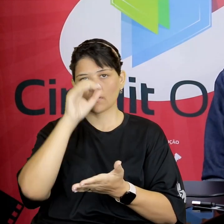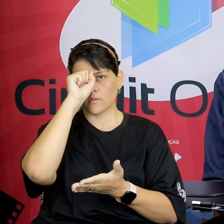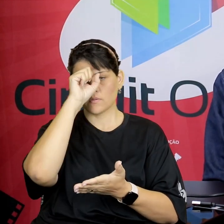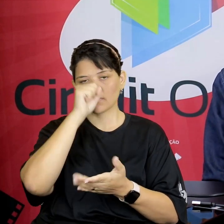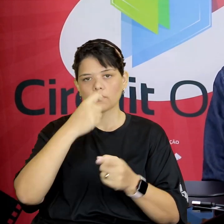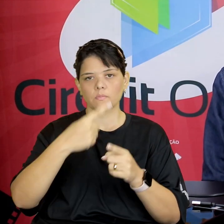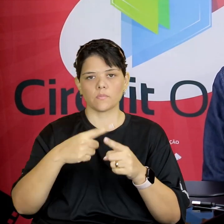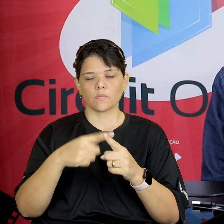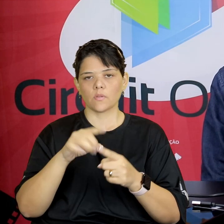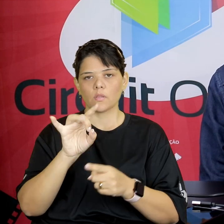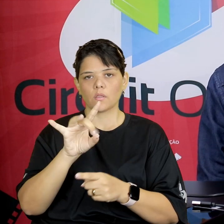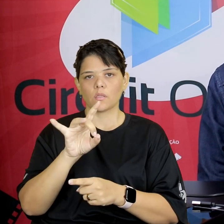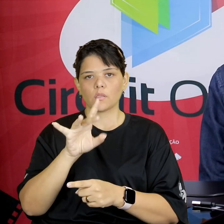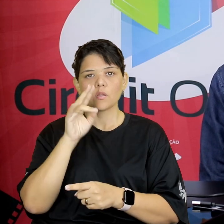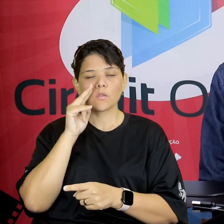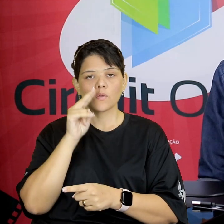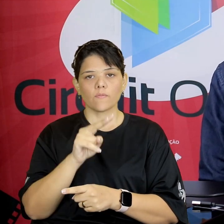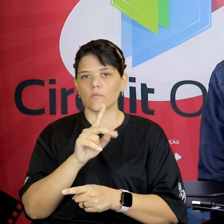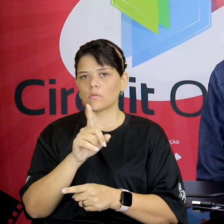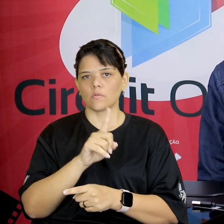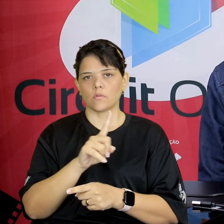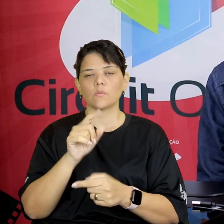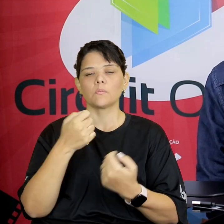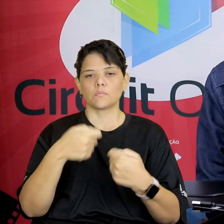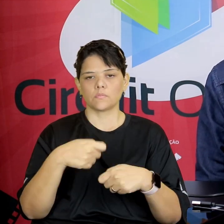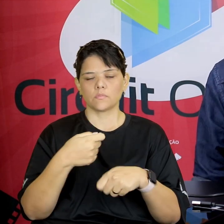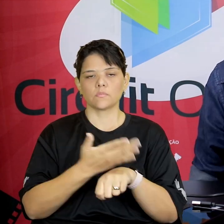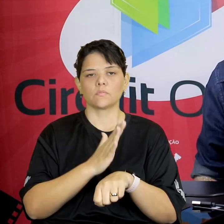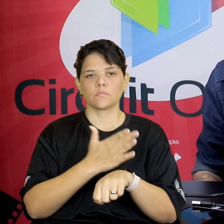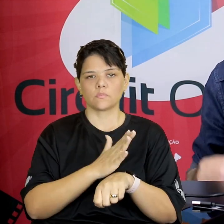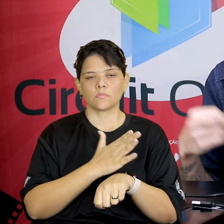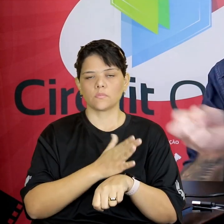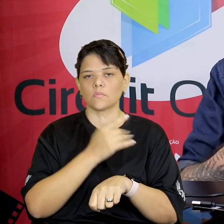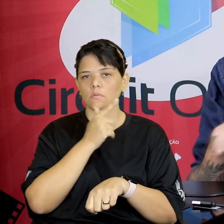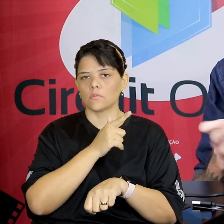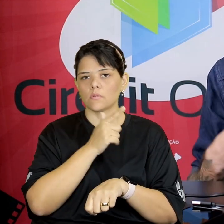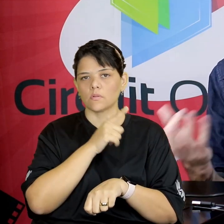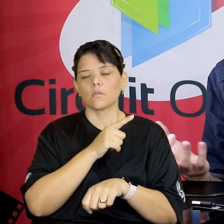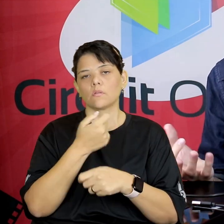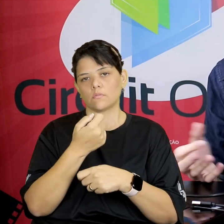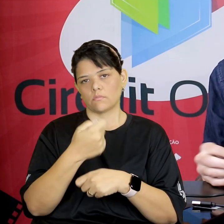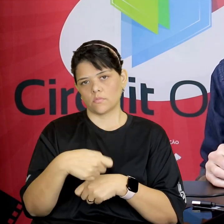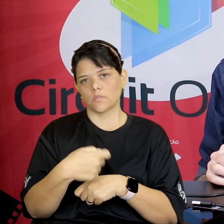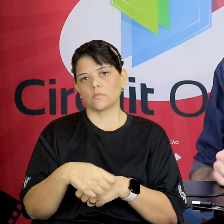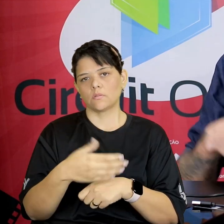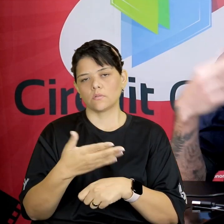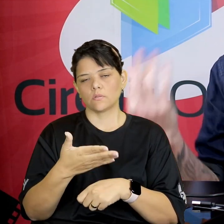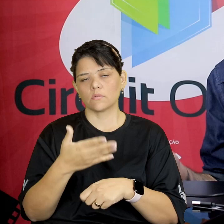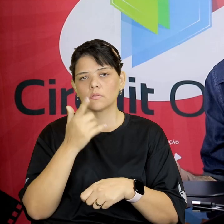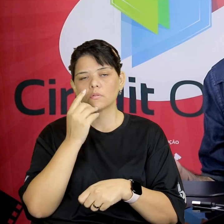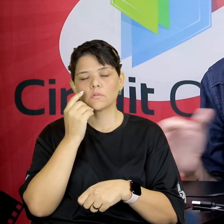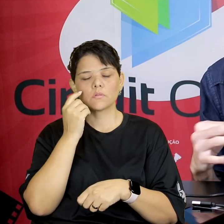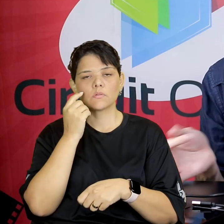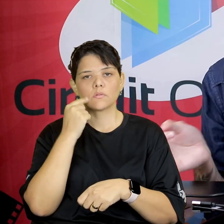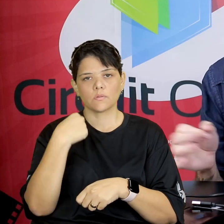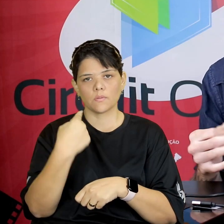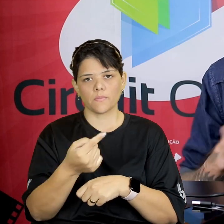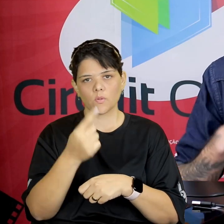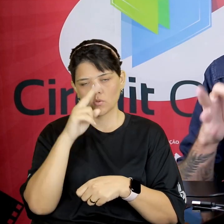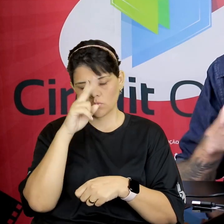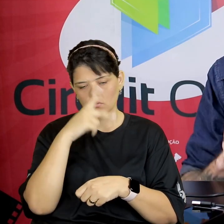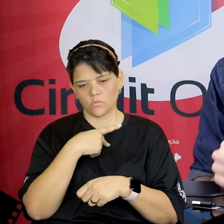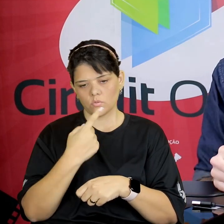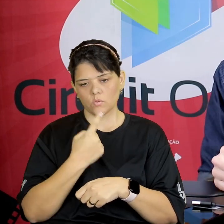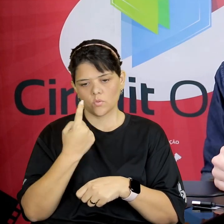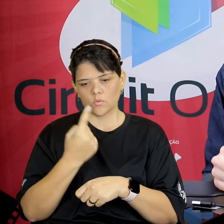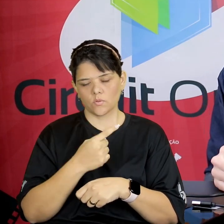só olhar também, é muito parte de fazer. Não dá para vocês mexerem enquanto vocês estão vendo a aula, mas dá para vocês mexerem depois ou antes